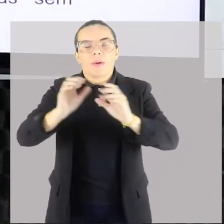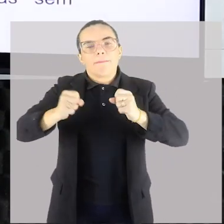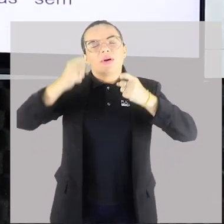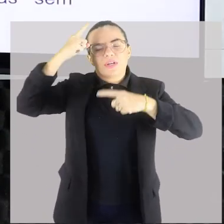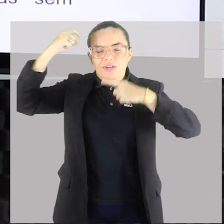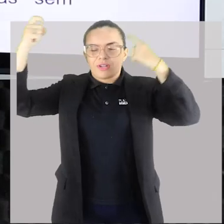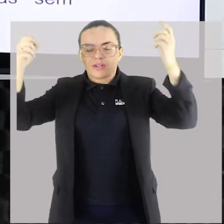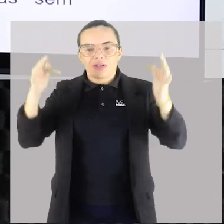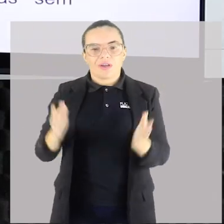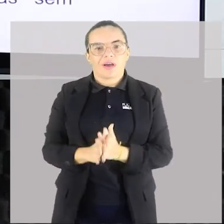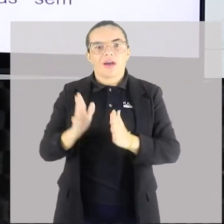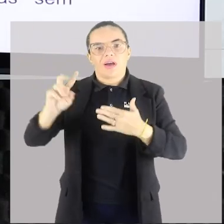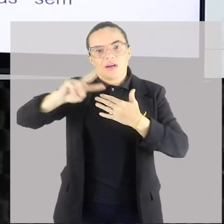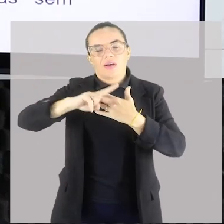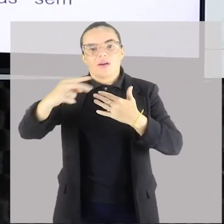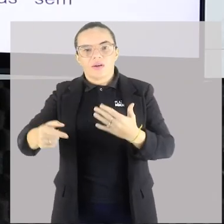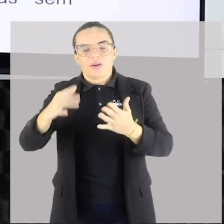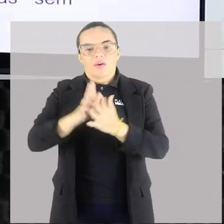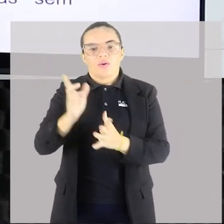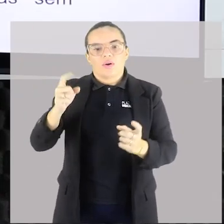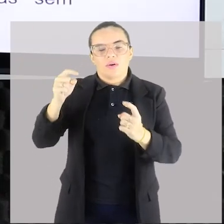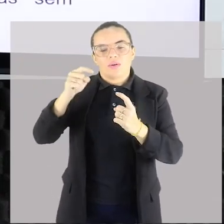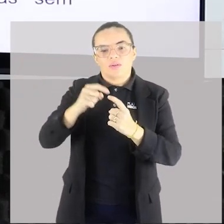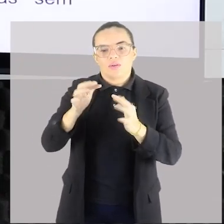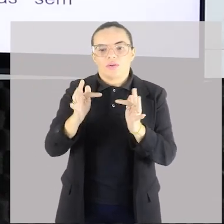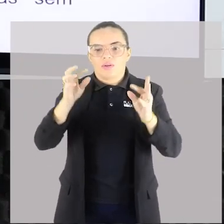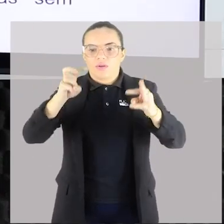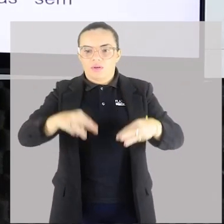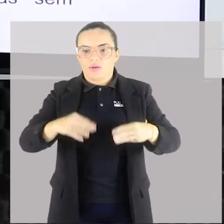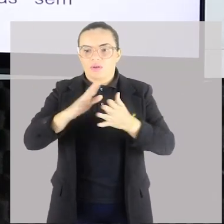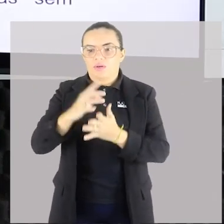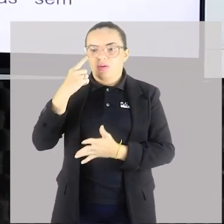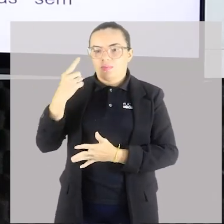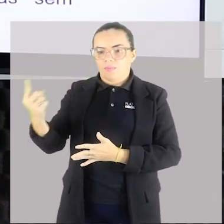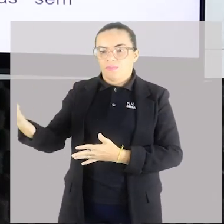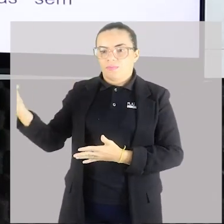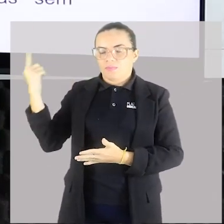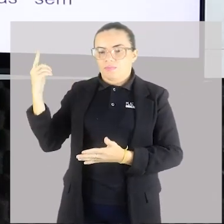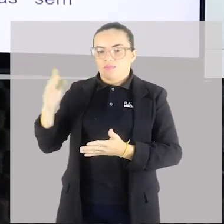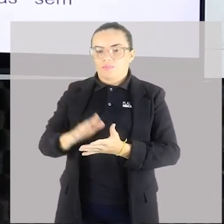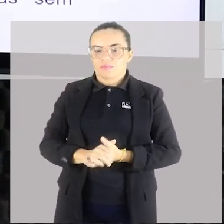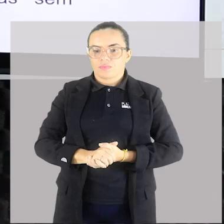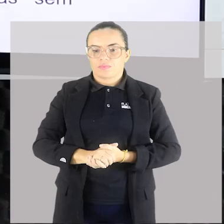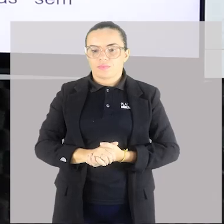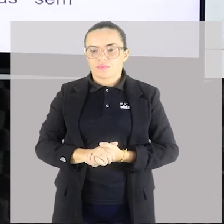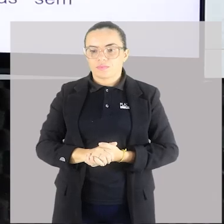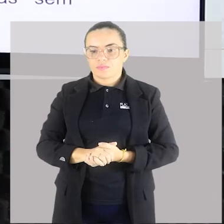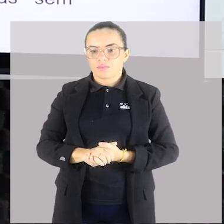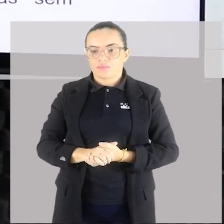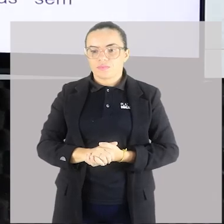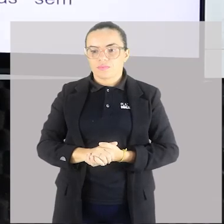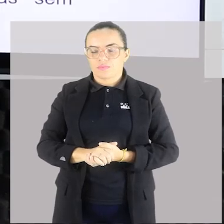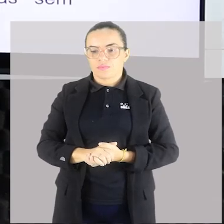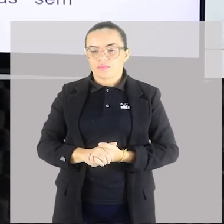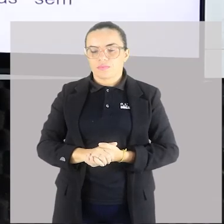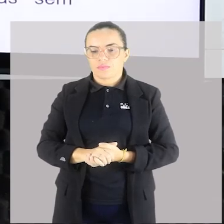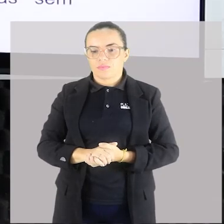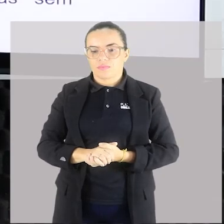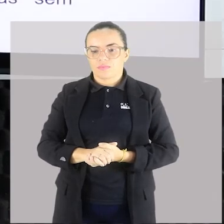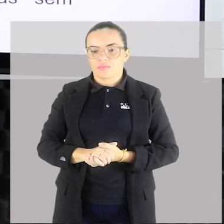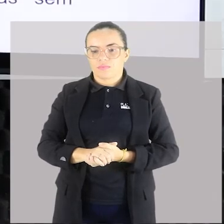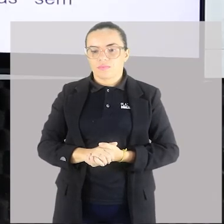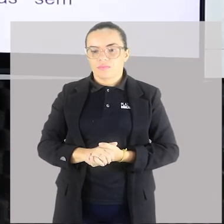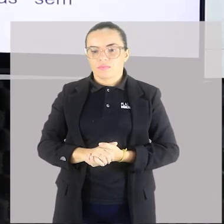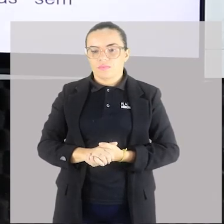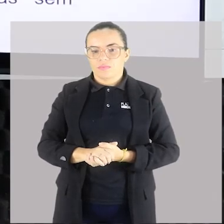final. Surgiu em Nova York, em East Hampton, entre 1940 e 1950. São manifestações contemporâneas